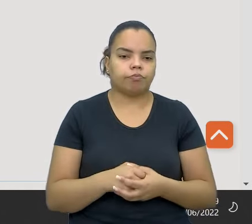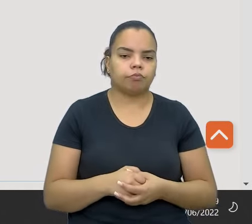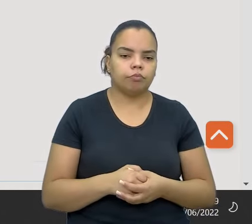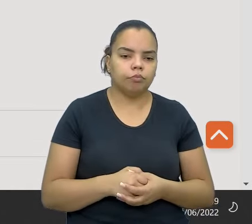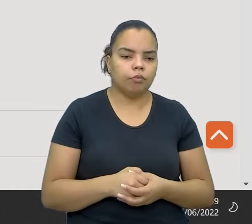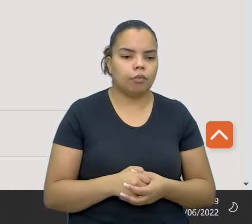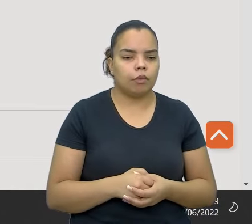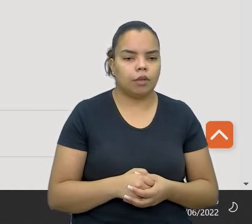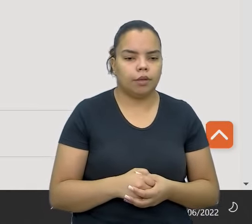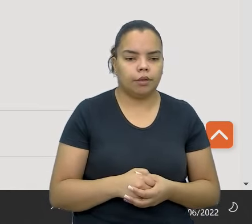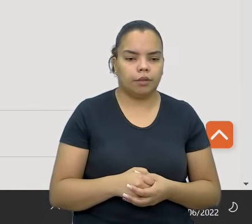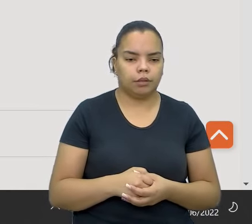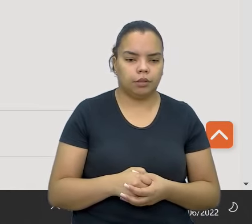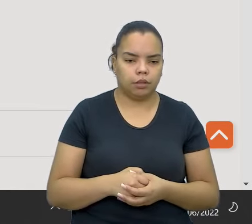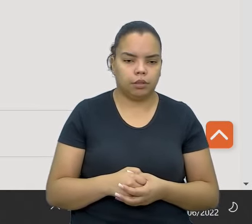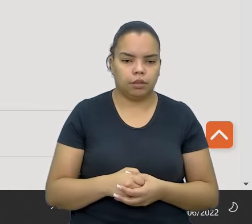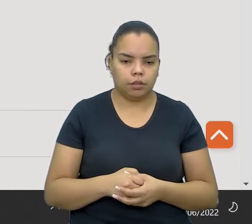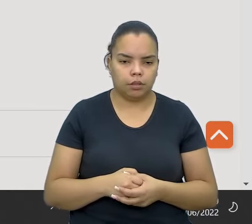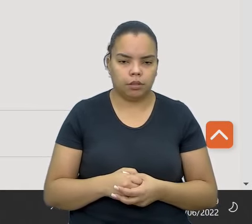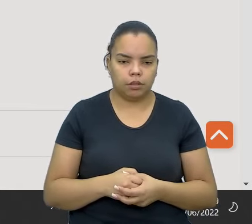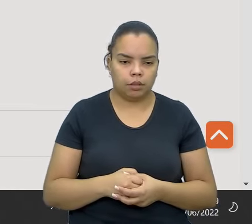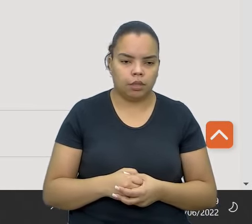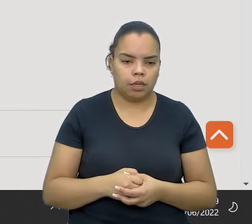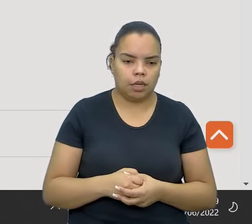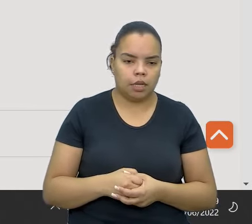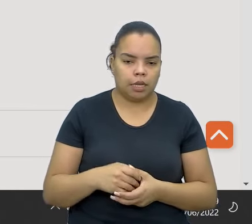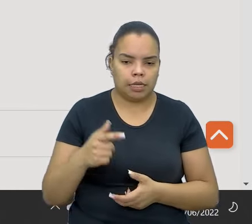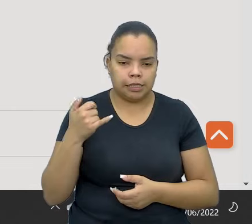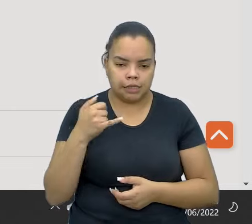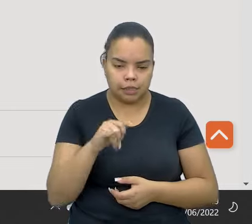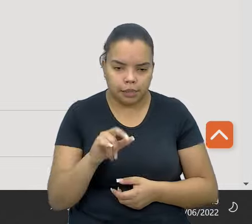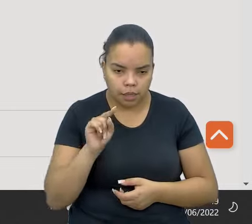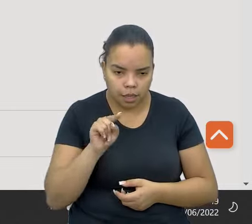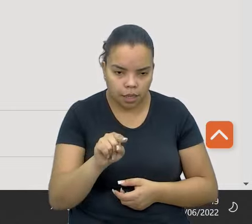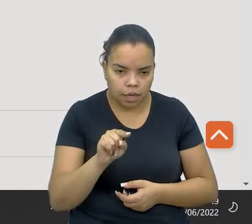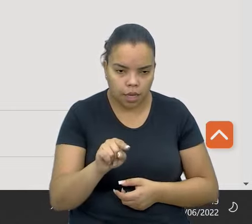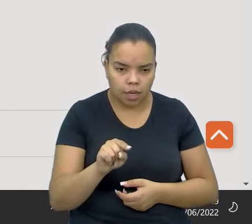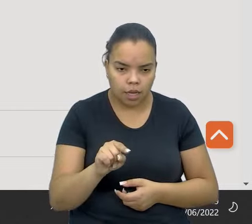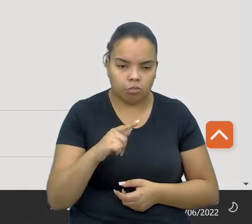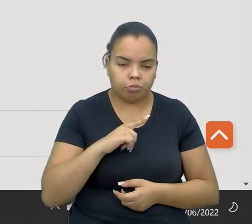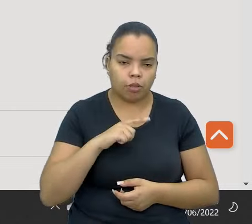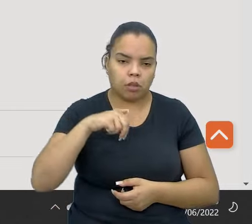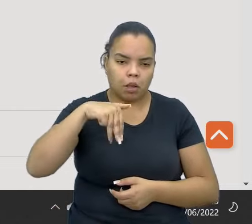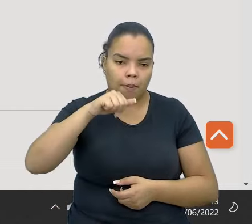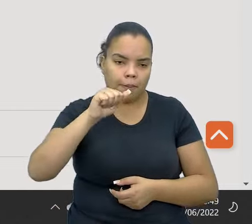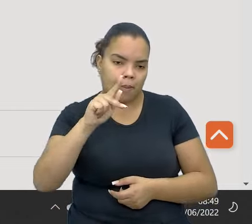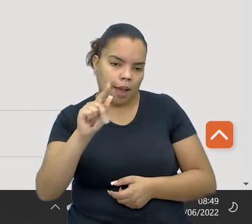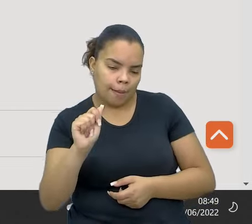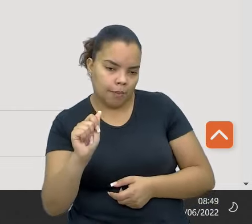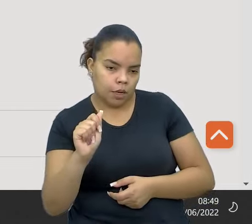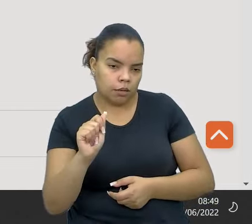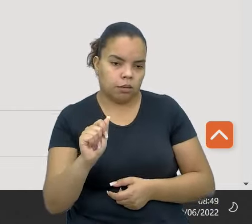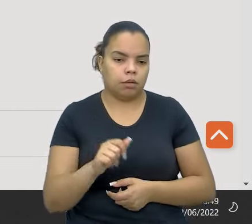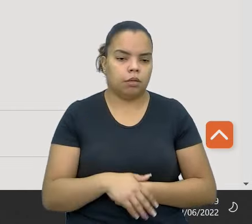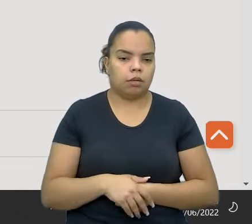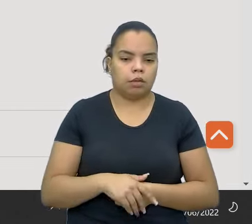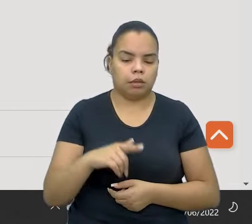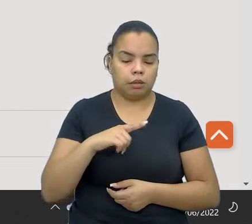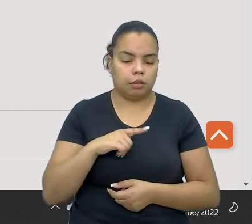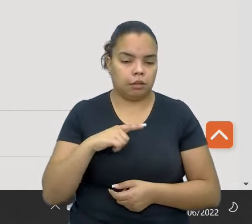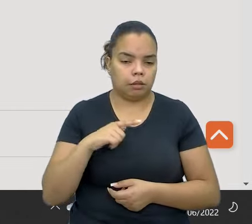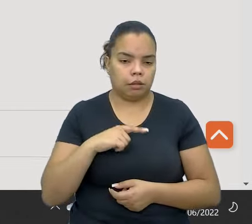itinerário. Acessar o mapa, se eu clicar aqui, a gente vai ter em PDF, né, todo esse material de apoio ao